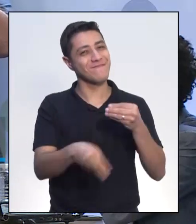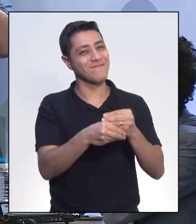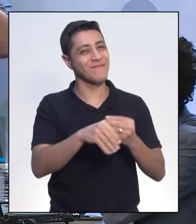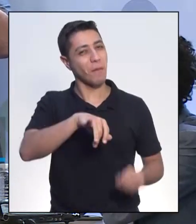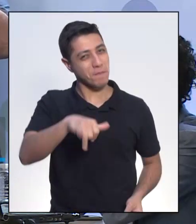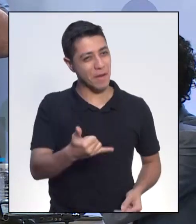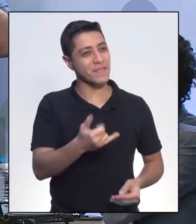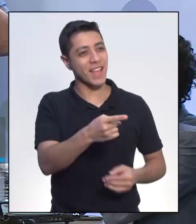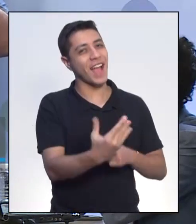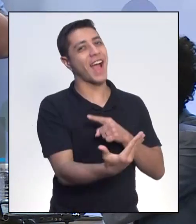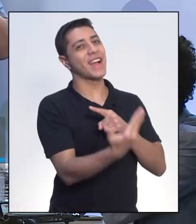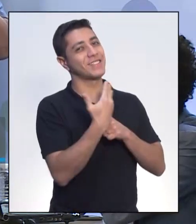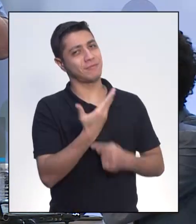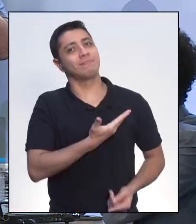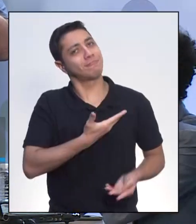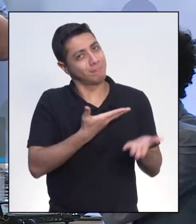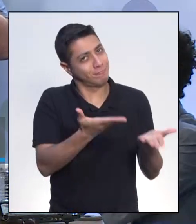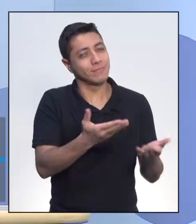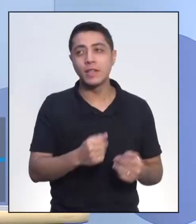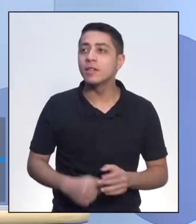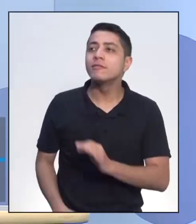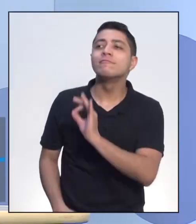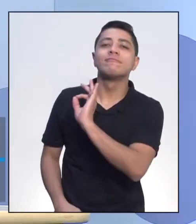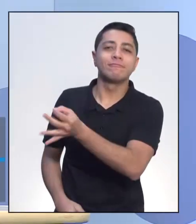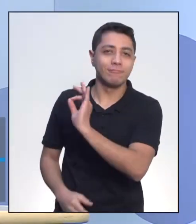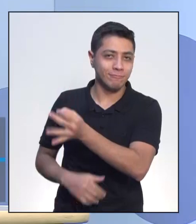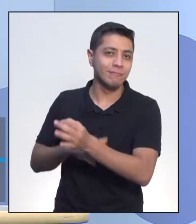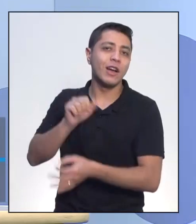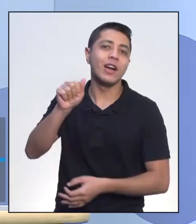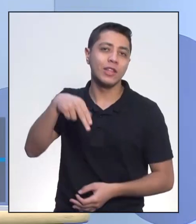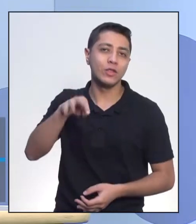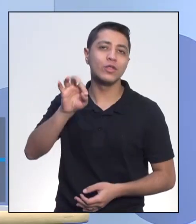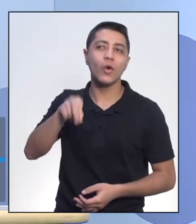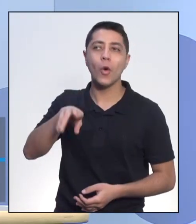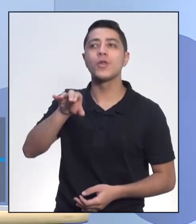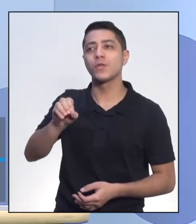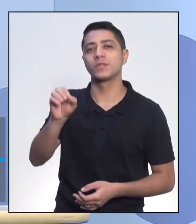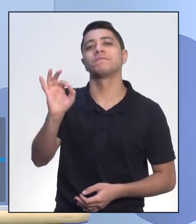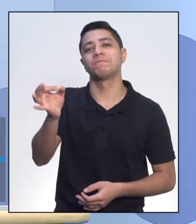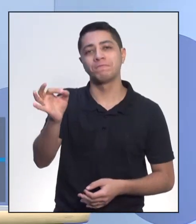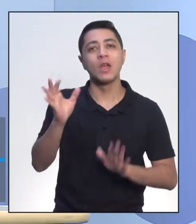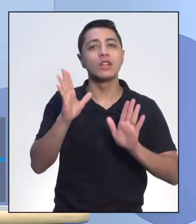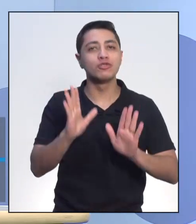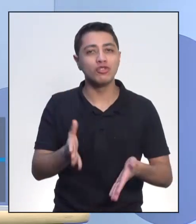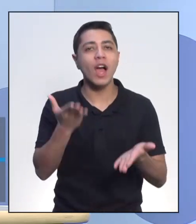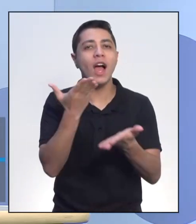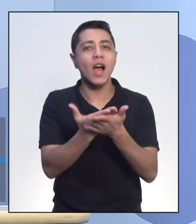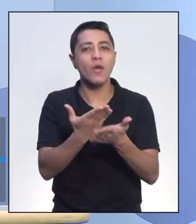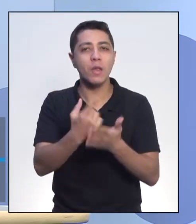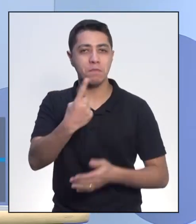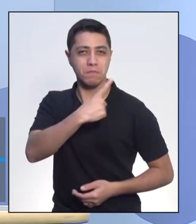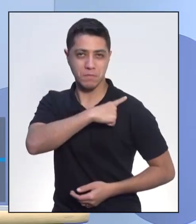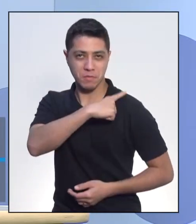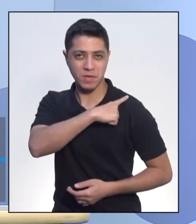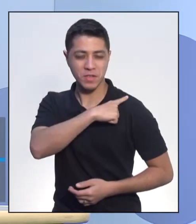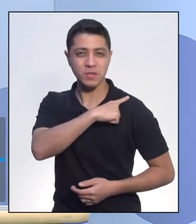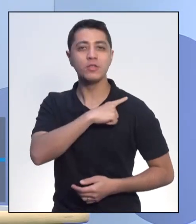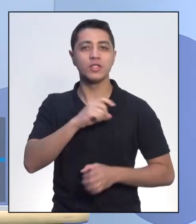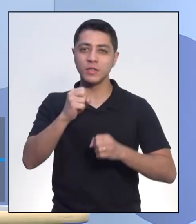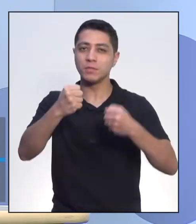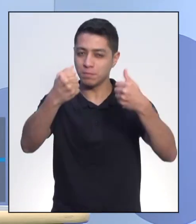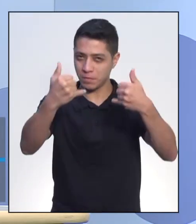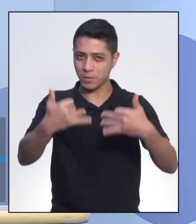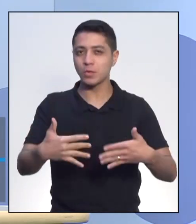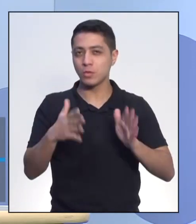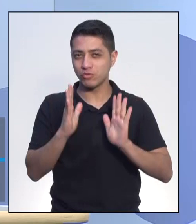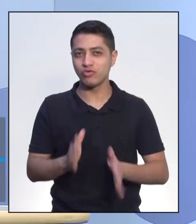minha amiga aqui. É isso mesmo, Antônio. A gente até tratou disso numa aula da primeira série do Ensino Médio, caso vocês queiram